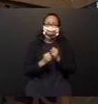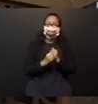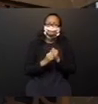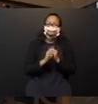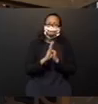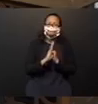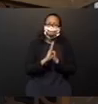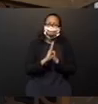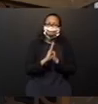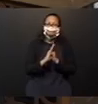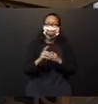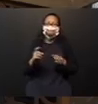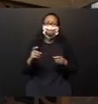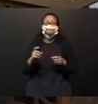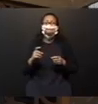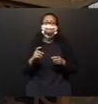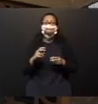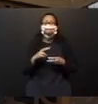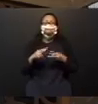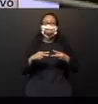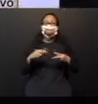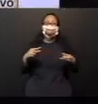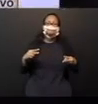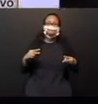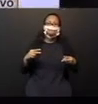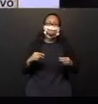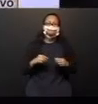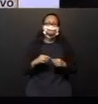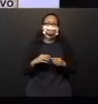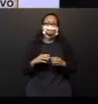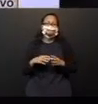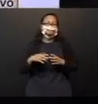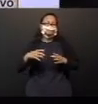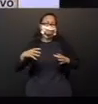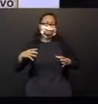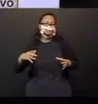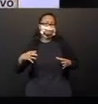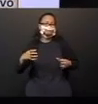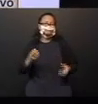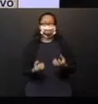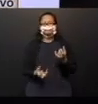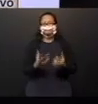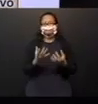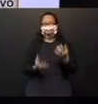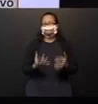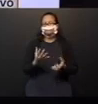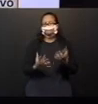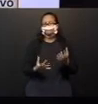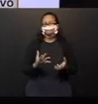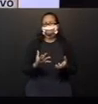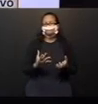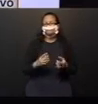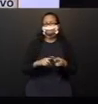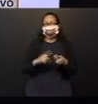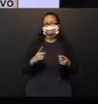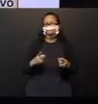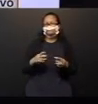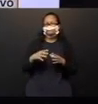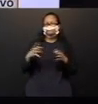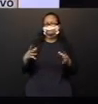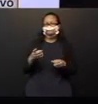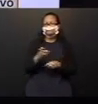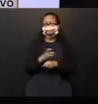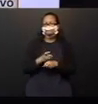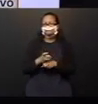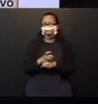E aqui ao lado ele coloca, ó, enorme e fogão. Ô professora, mas enorme é adjetivo e